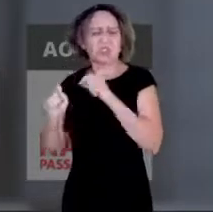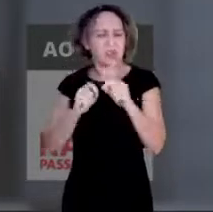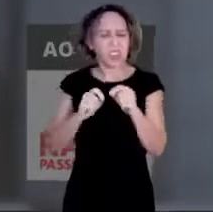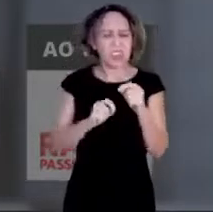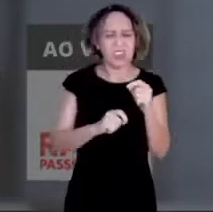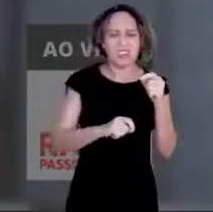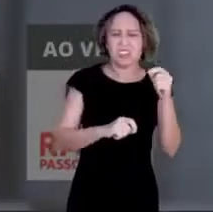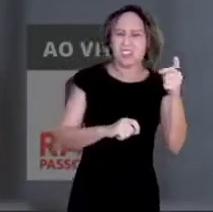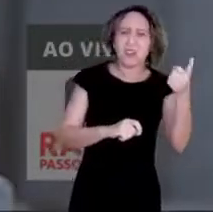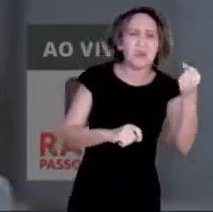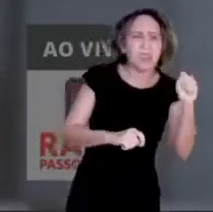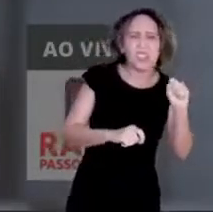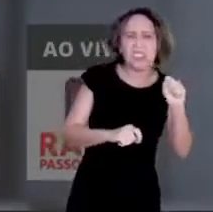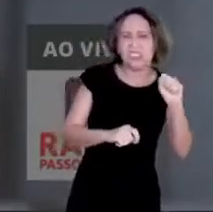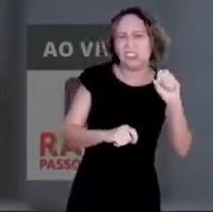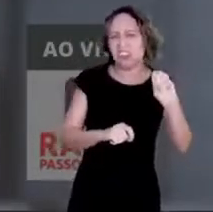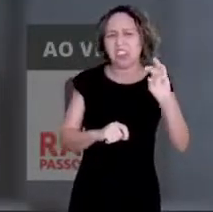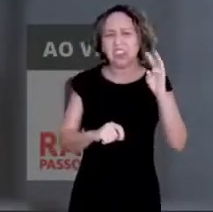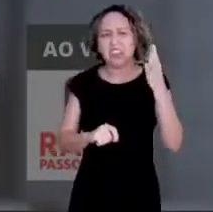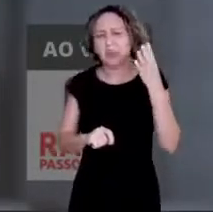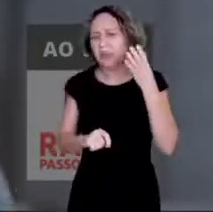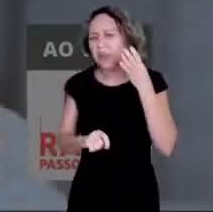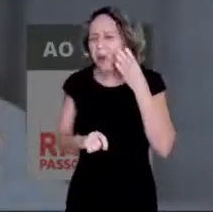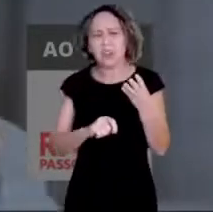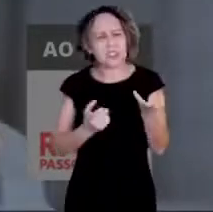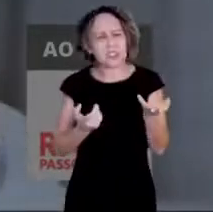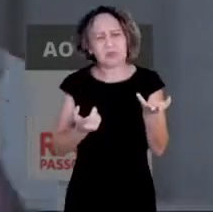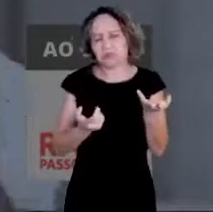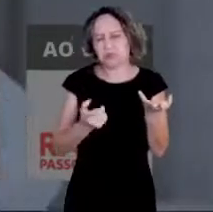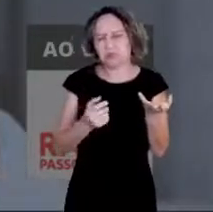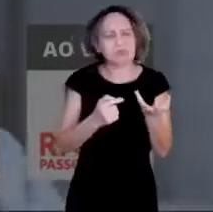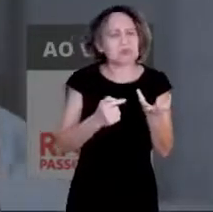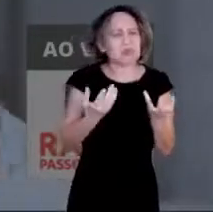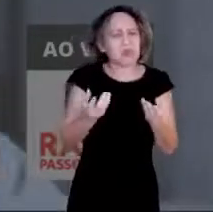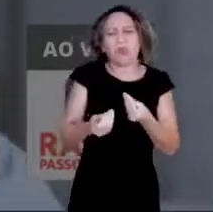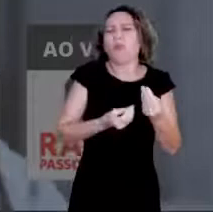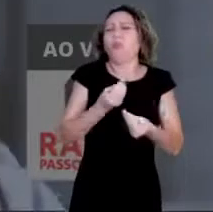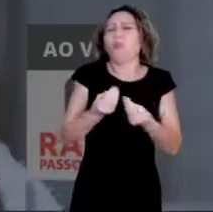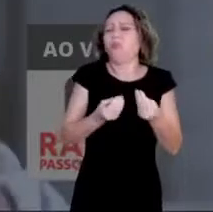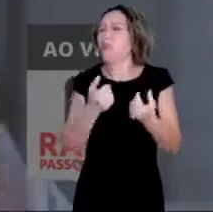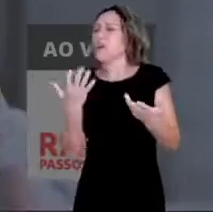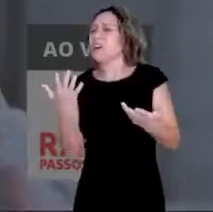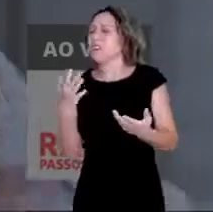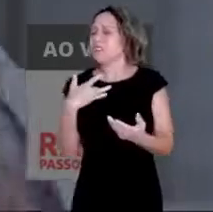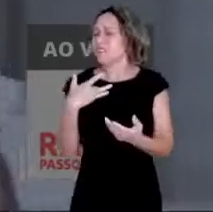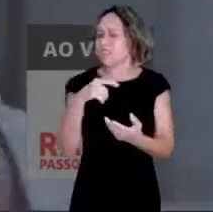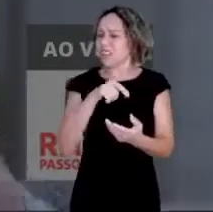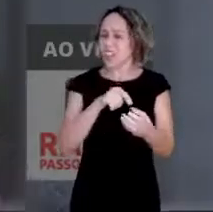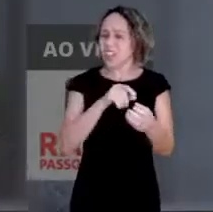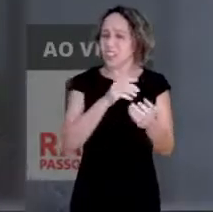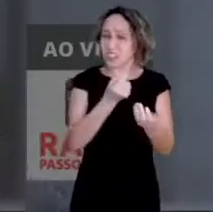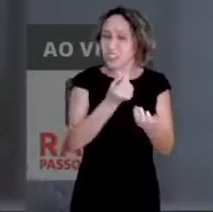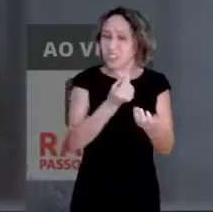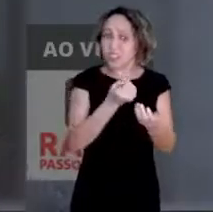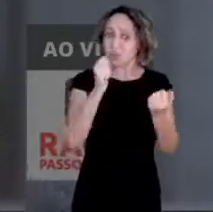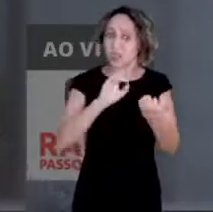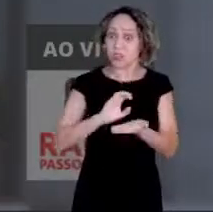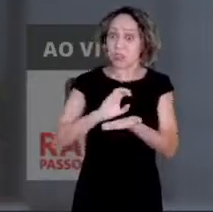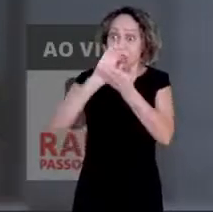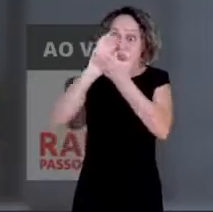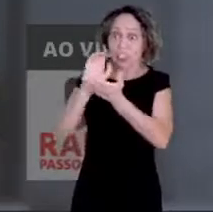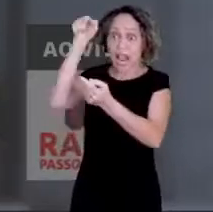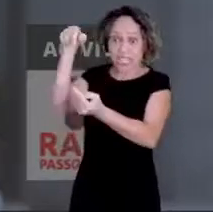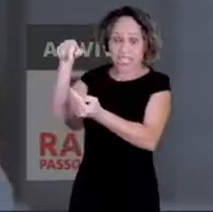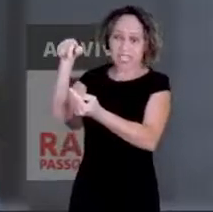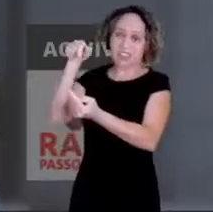sociedade brasileira, que era para que você garantisse a todo e qualquer brasileiro, de qualquer parte do país, o direito